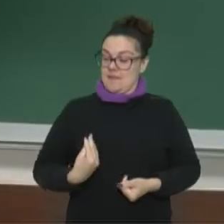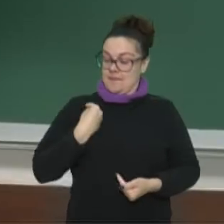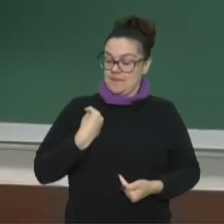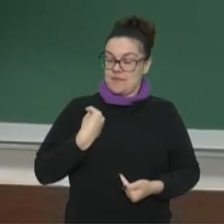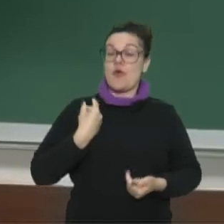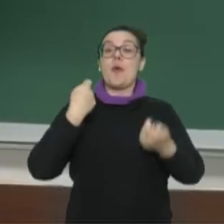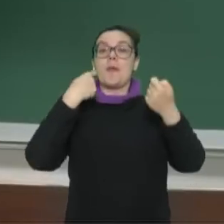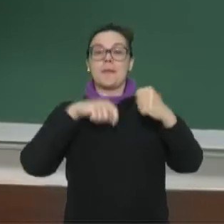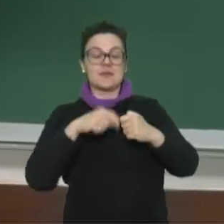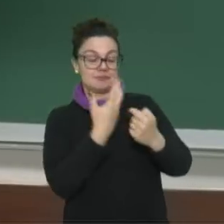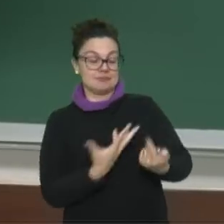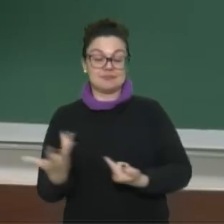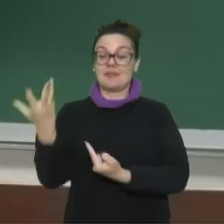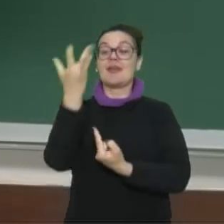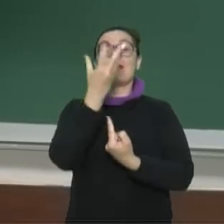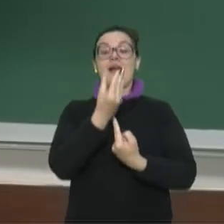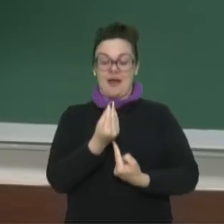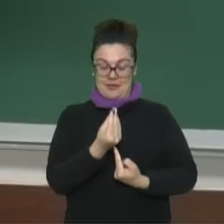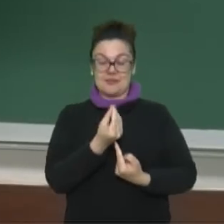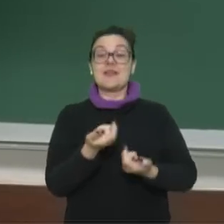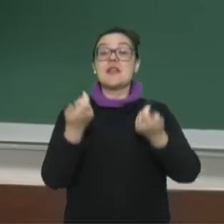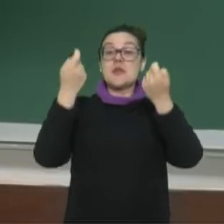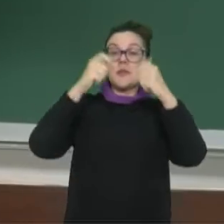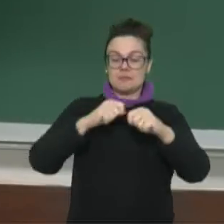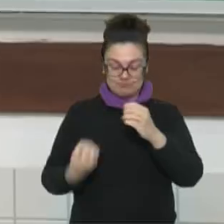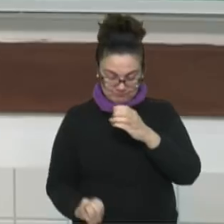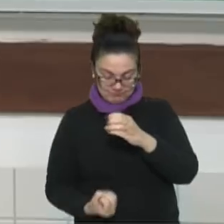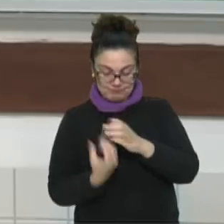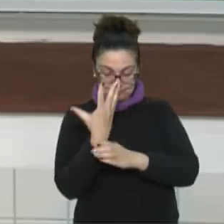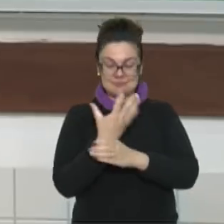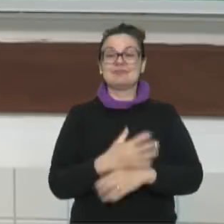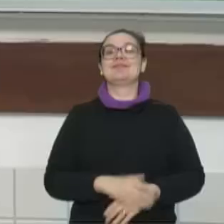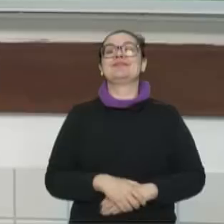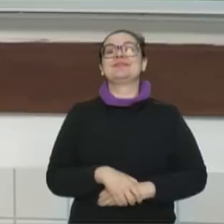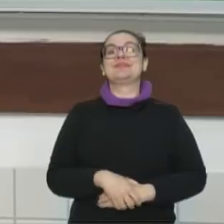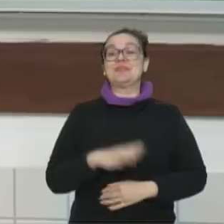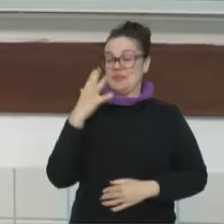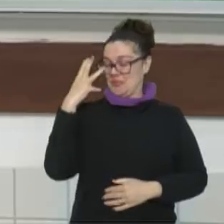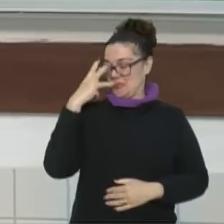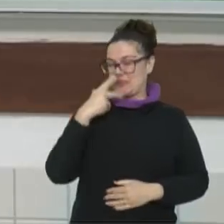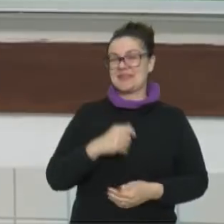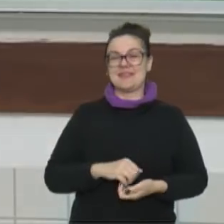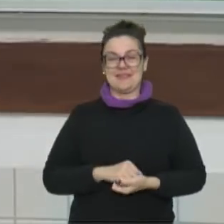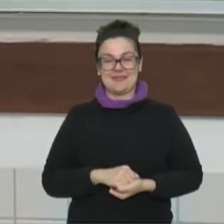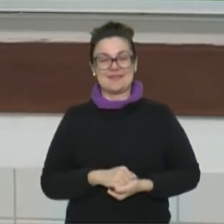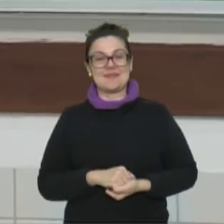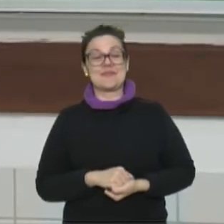precisa de arte, ele precisa criar. Que coisa boa, né?